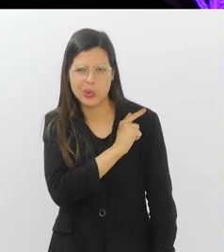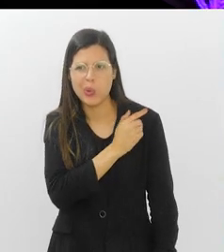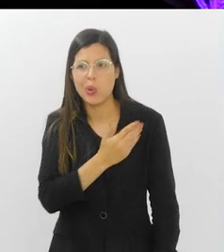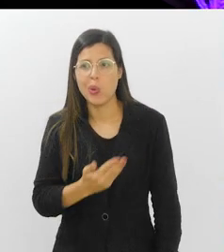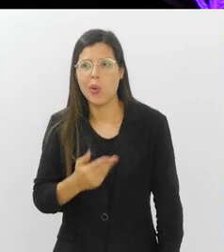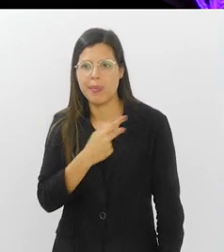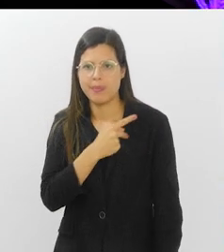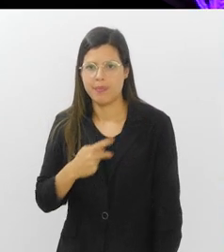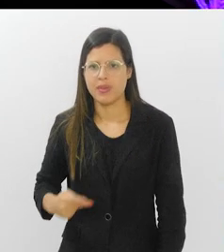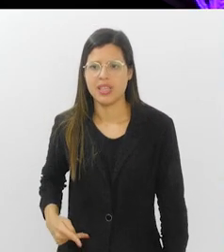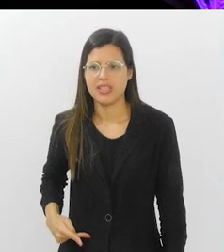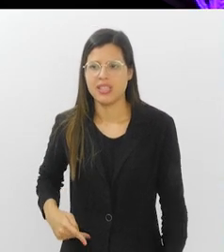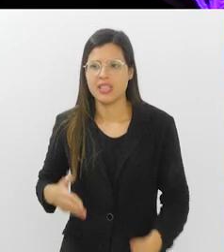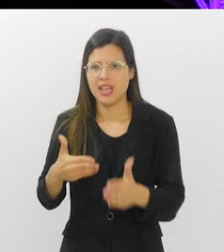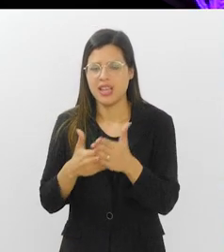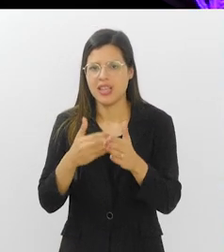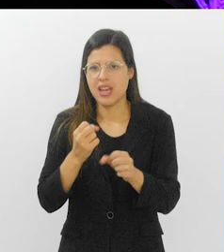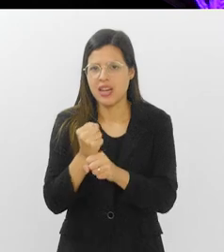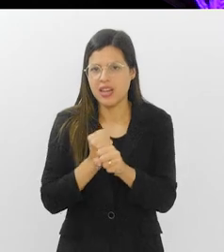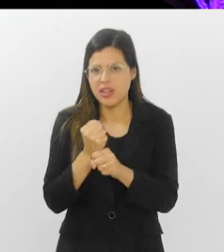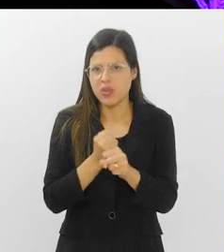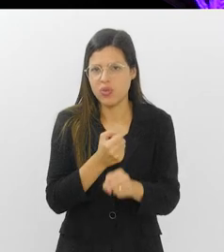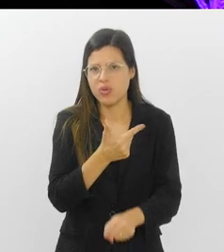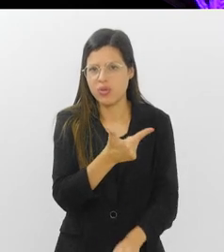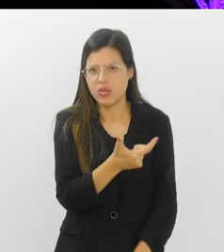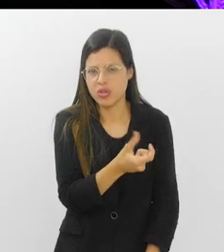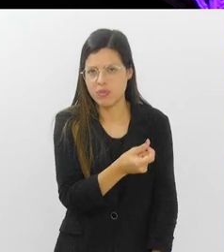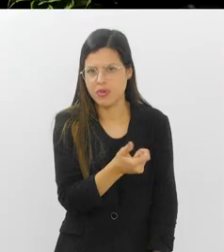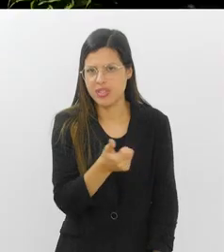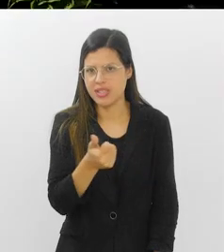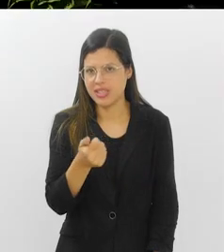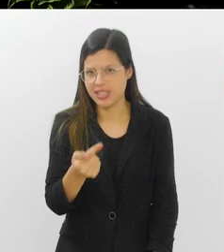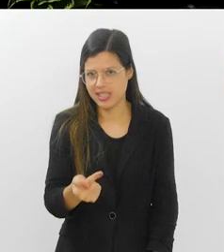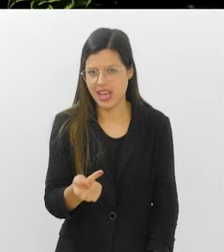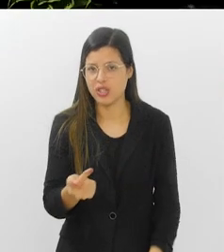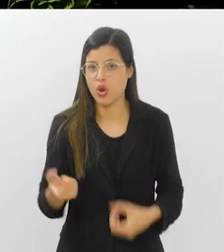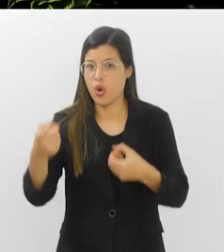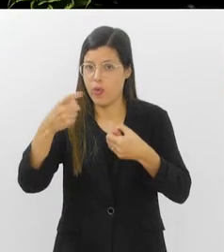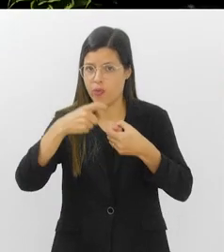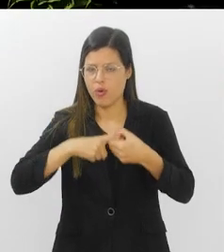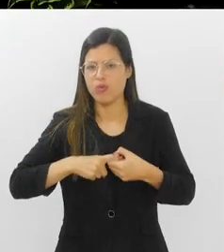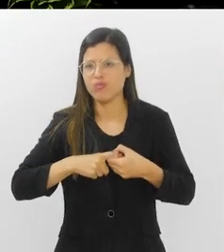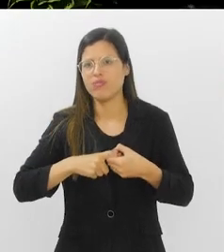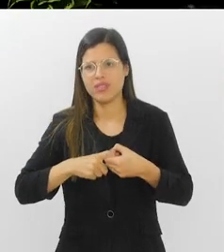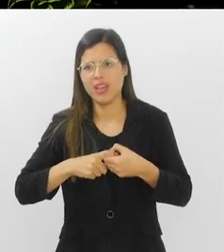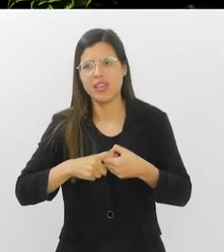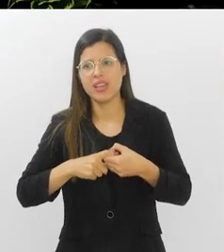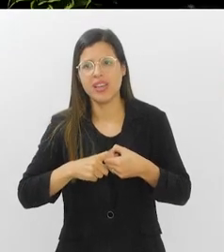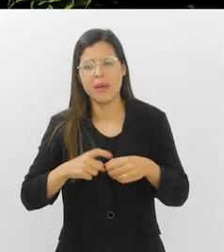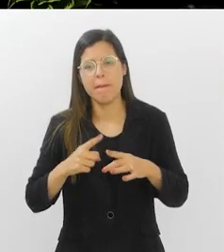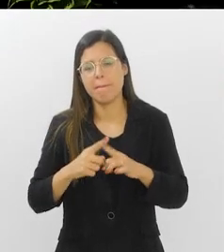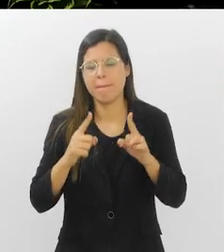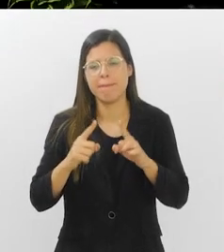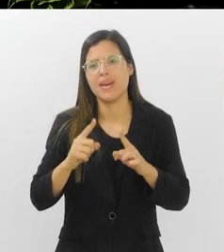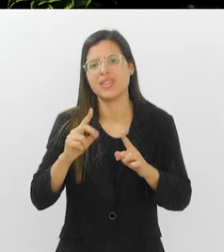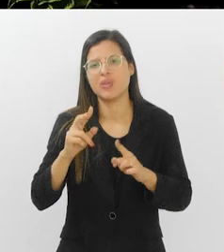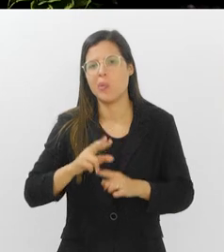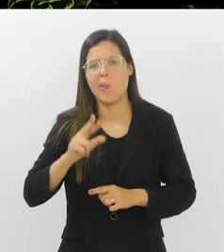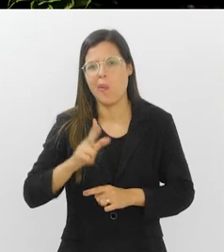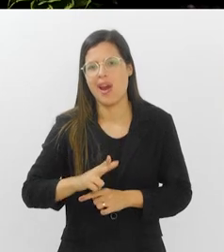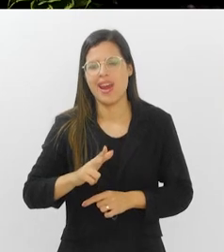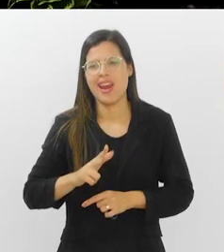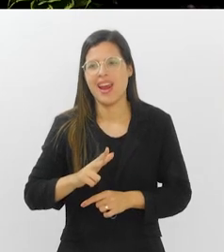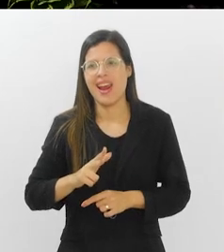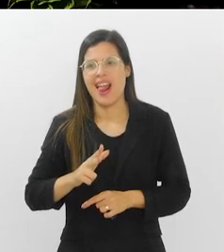eh estive na presidência da Confederação até 2017 2017 eu retornei eh pra esquadra mas já não mais com